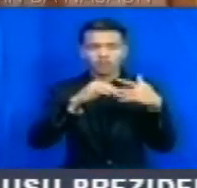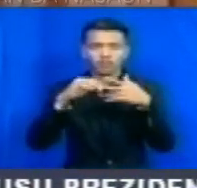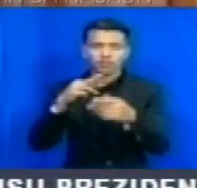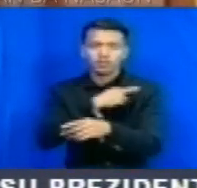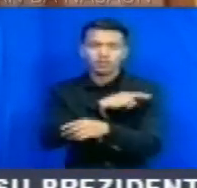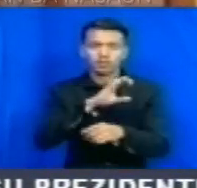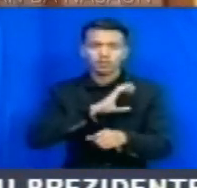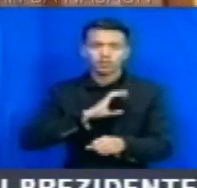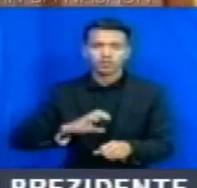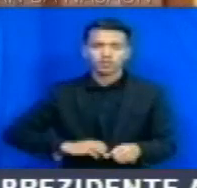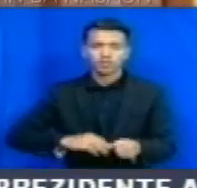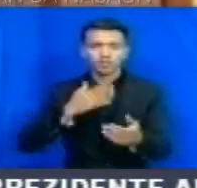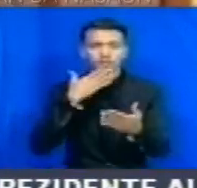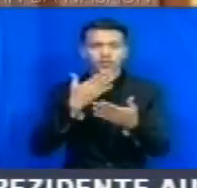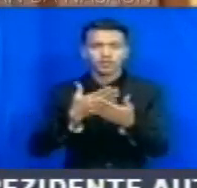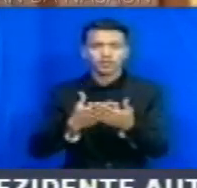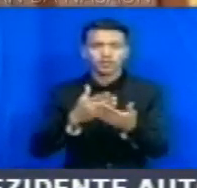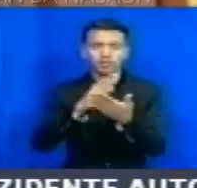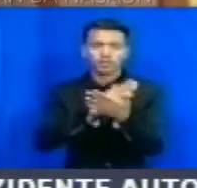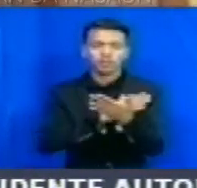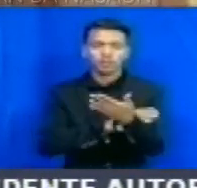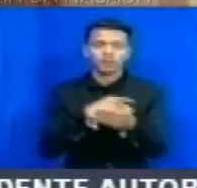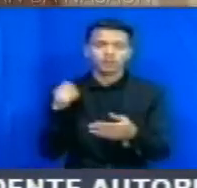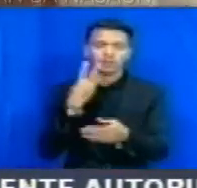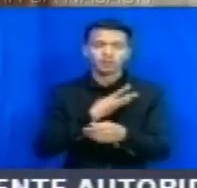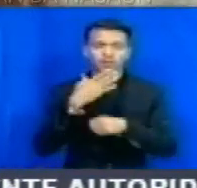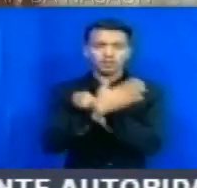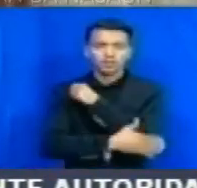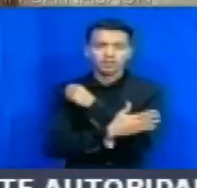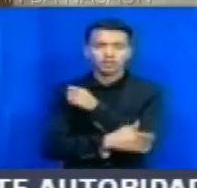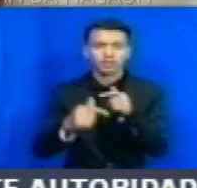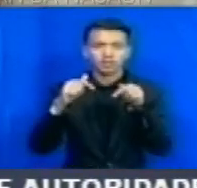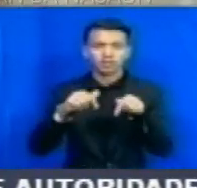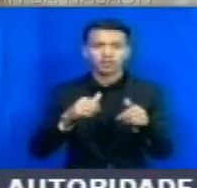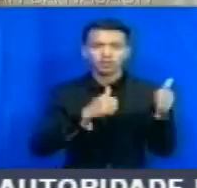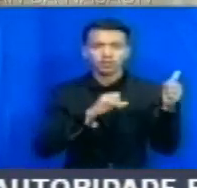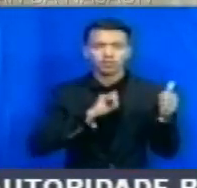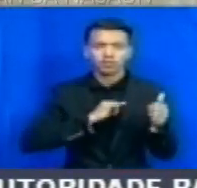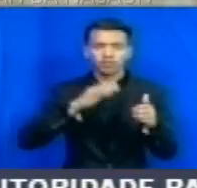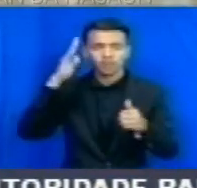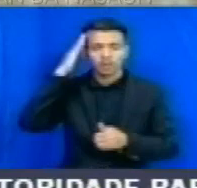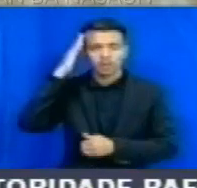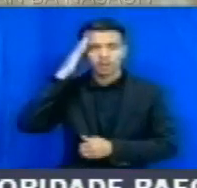bele sai dia no buras liutan iha itene na São Idane fir haunia Hanoi